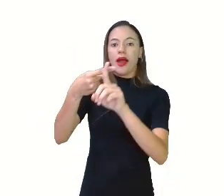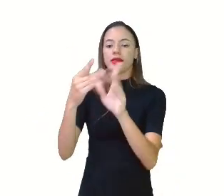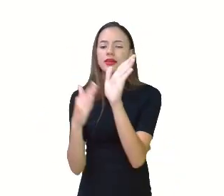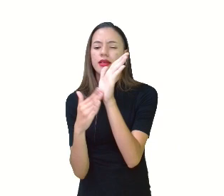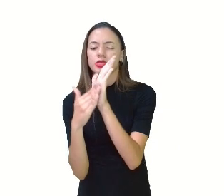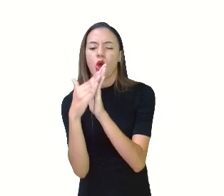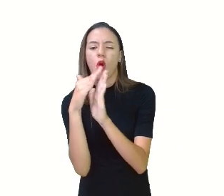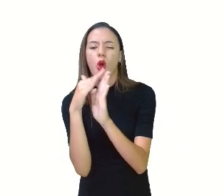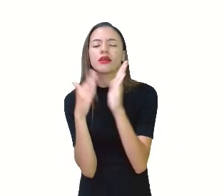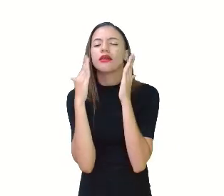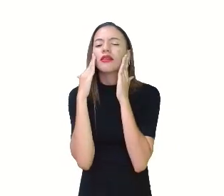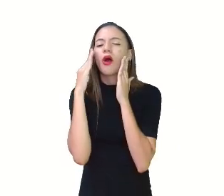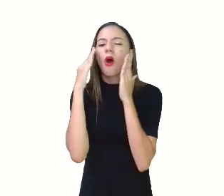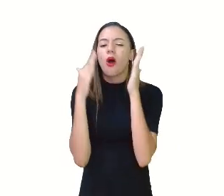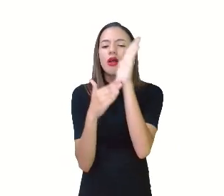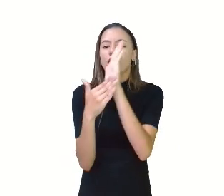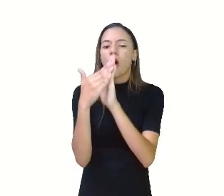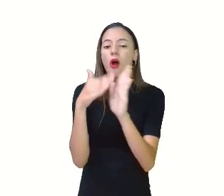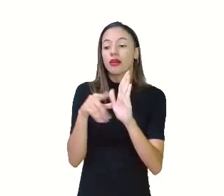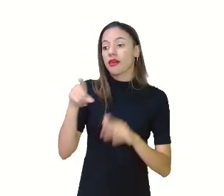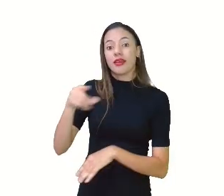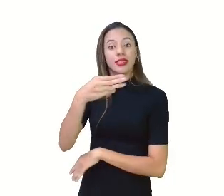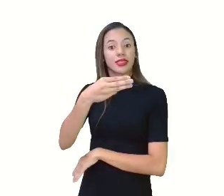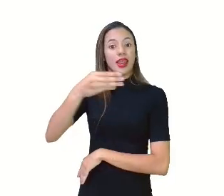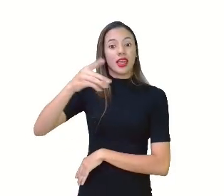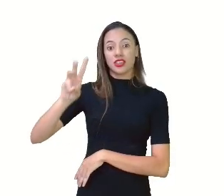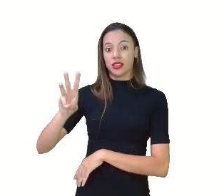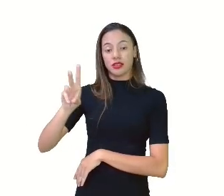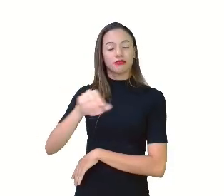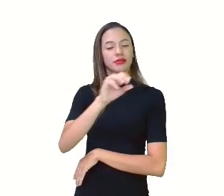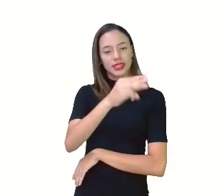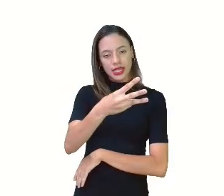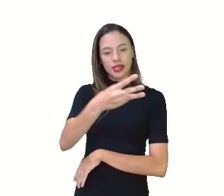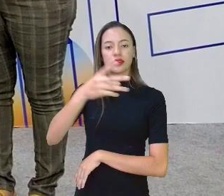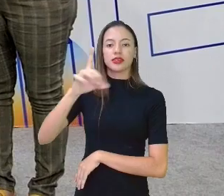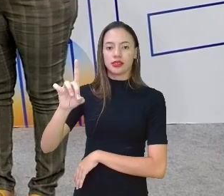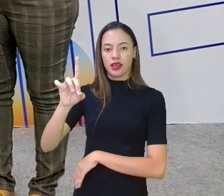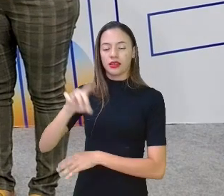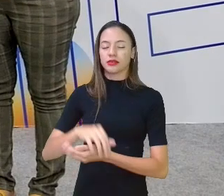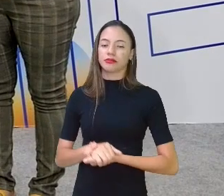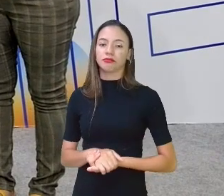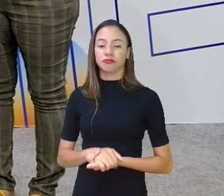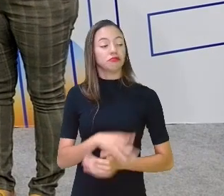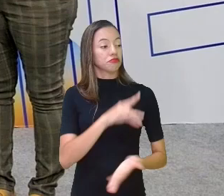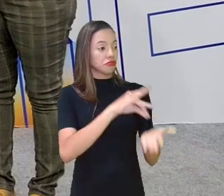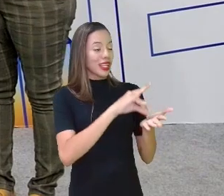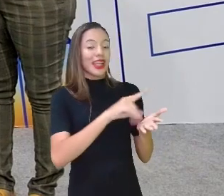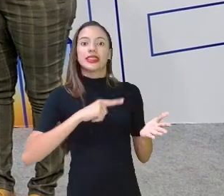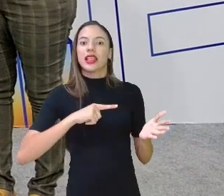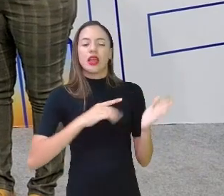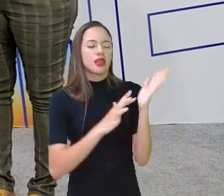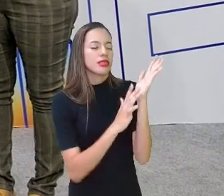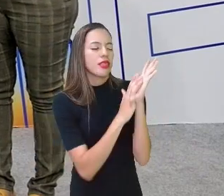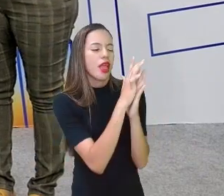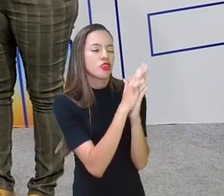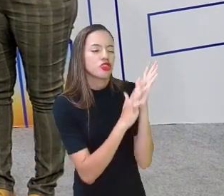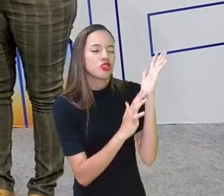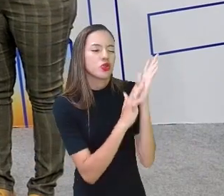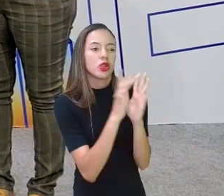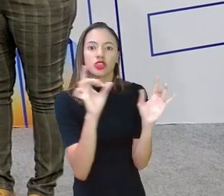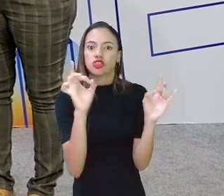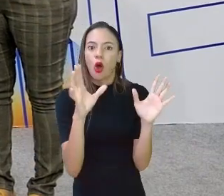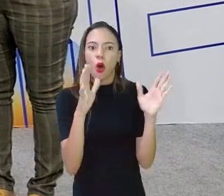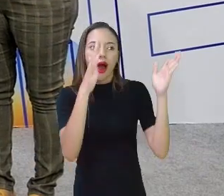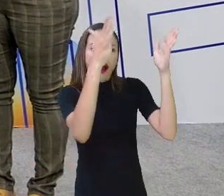e em 3D. Em 3D, né? Já com textura, né? Não tem só a